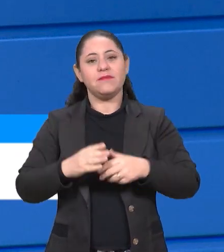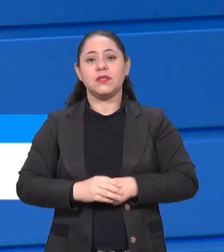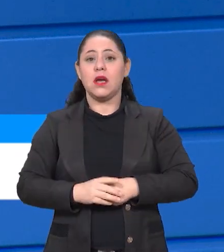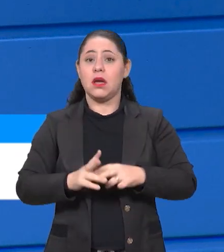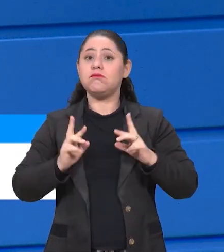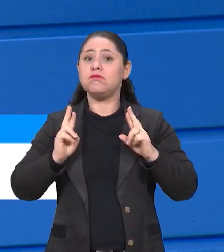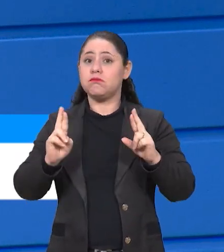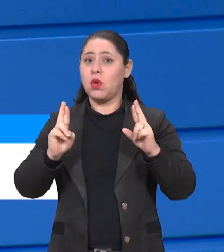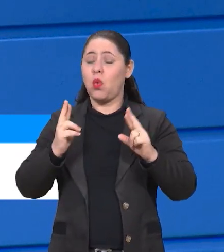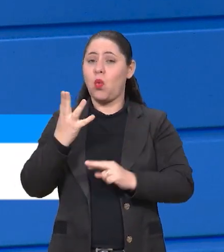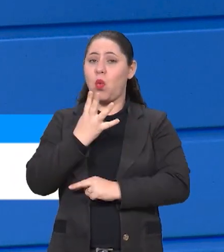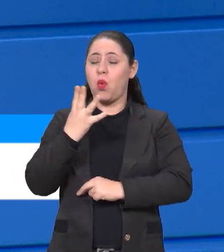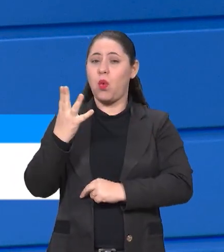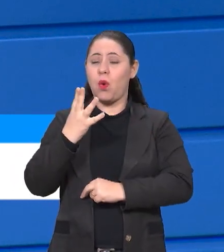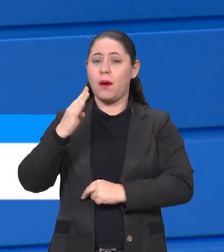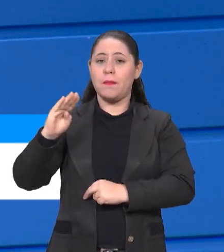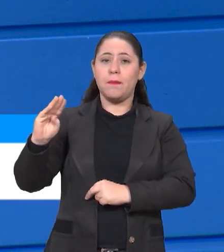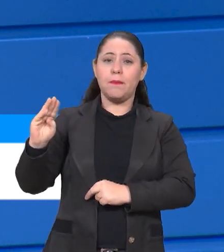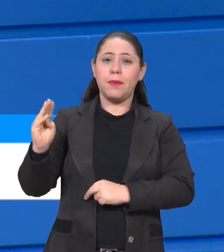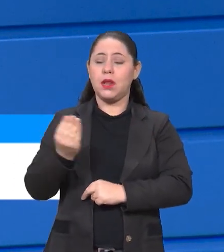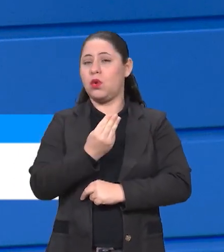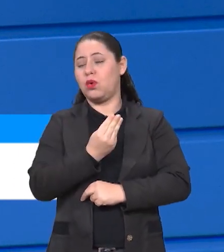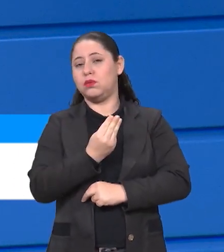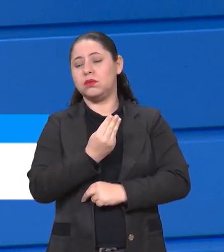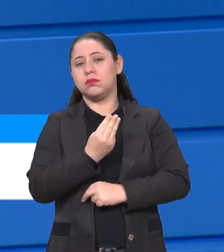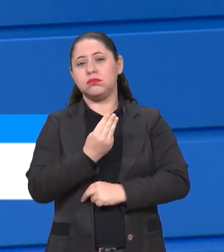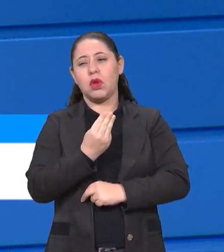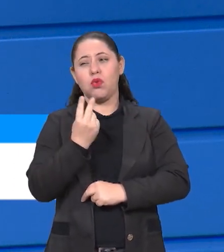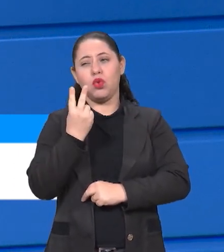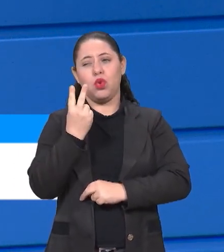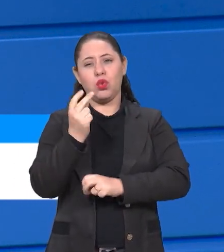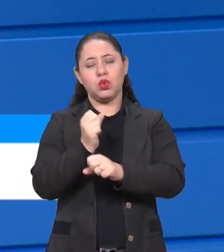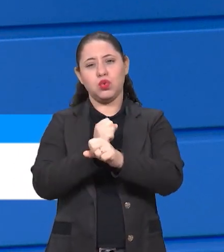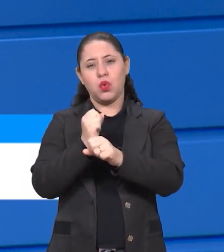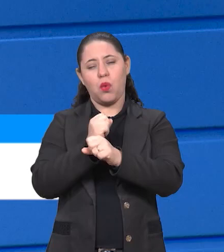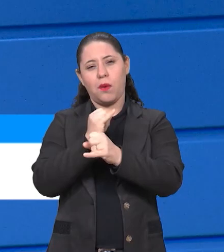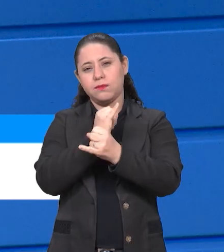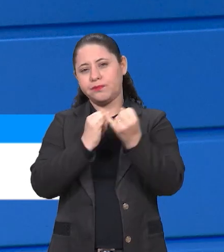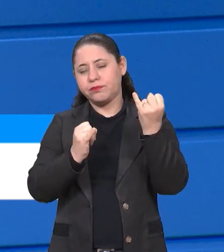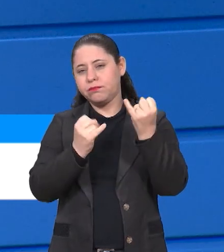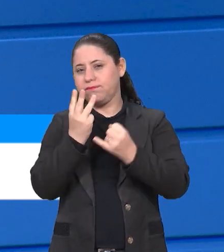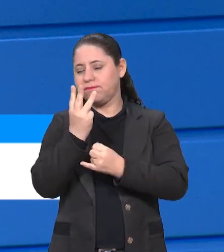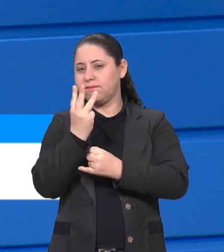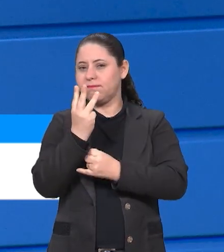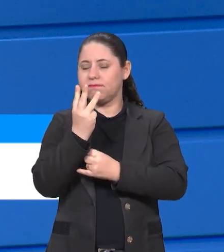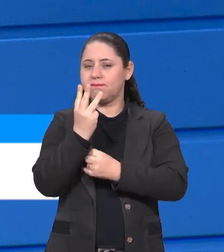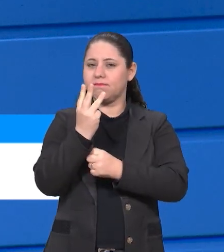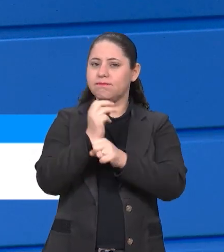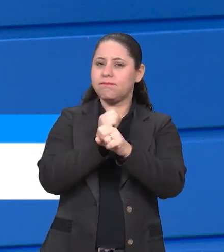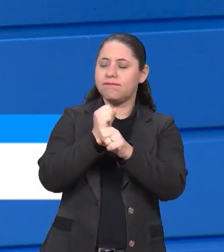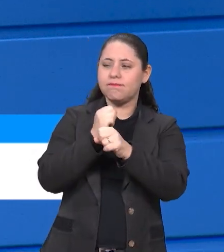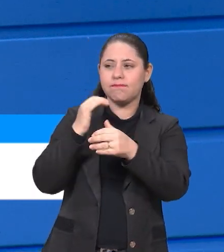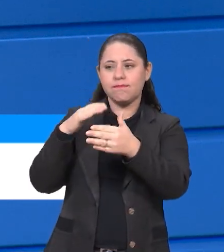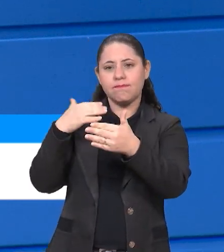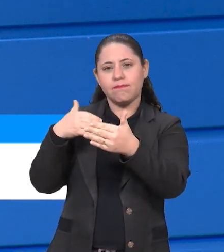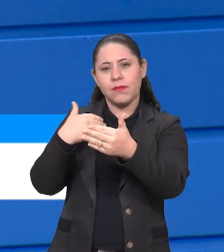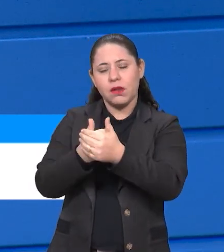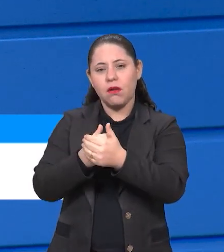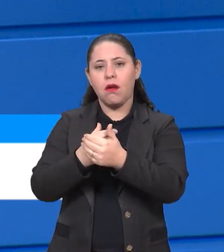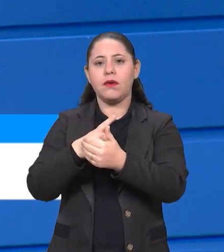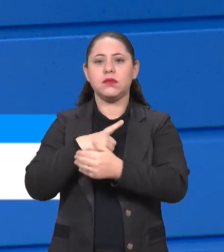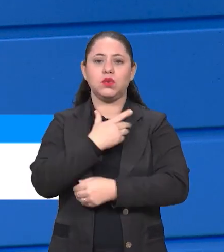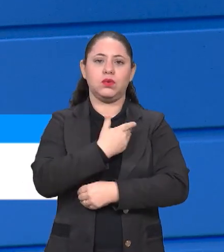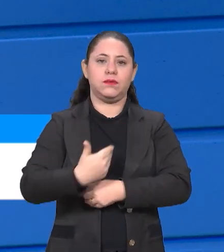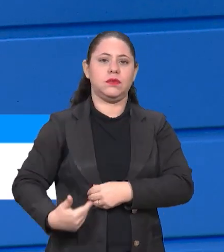da alegria. E a gente espera que realmente esses 44 bilhões, ao longo desses 2 anos e meio, 3 anos e meio